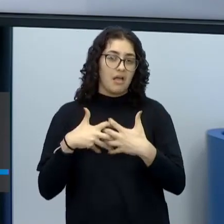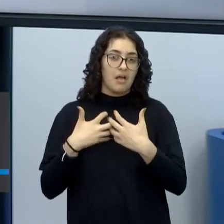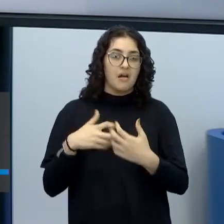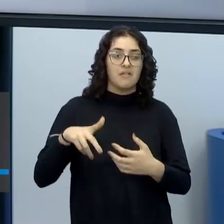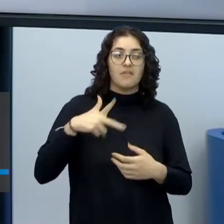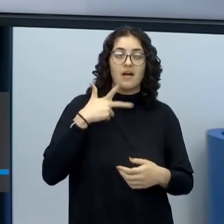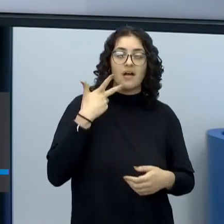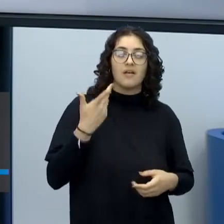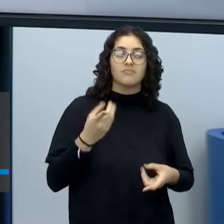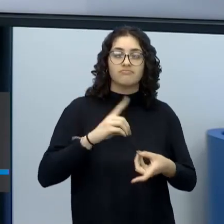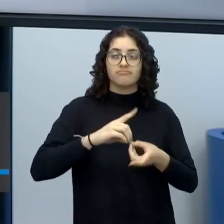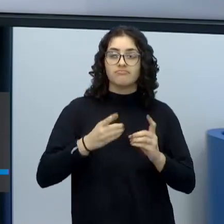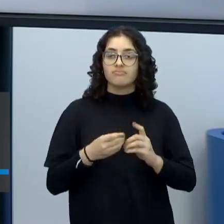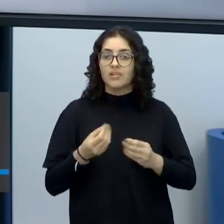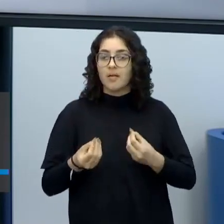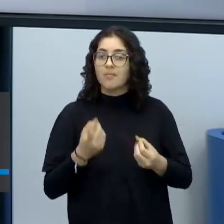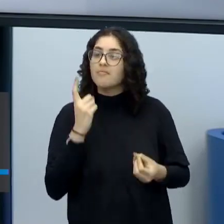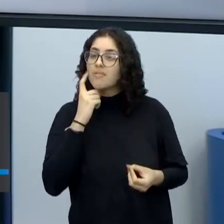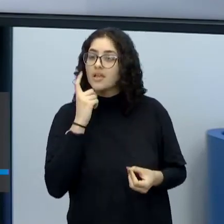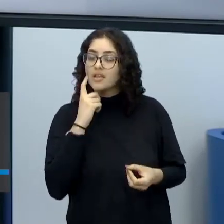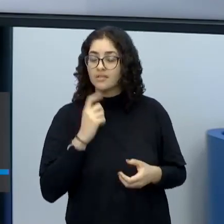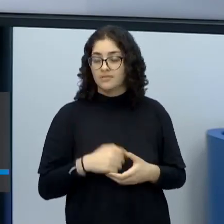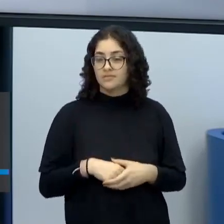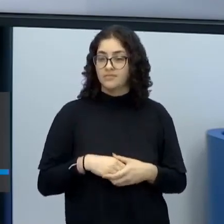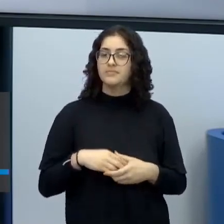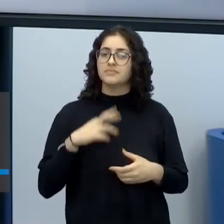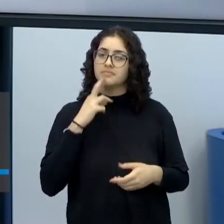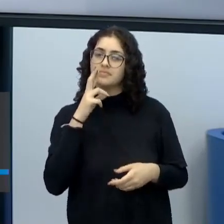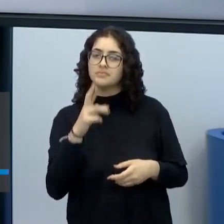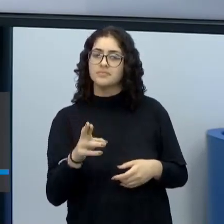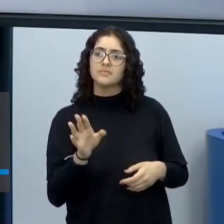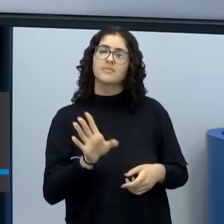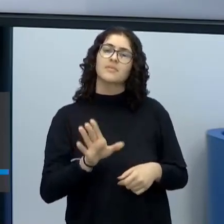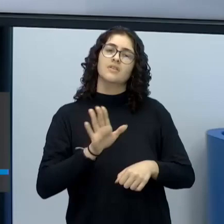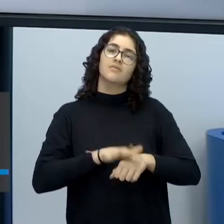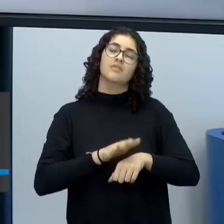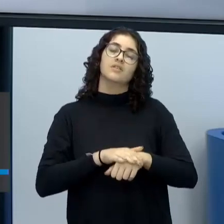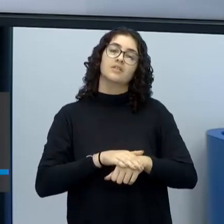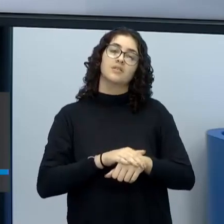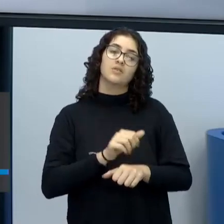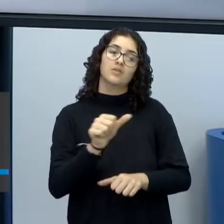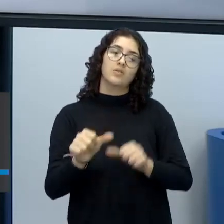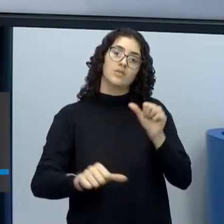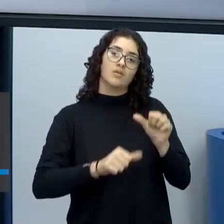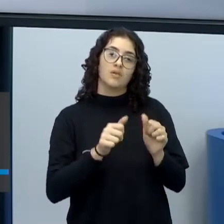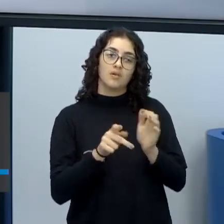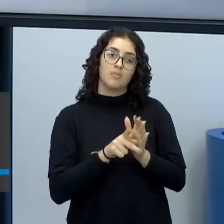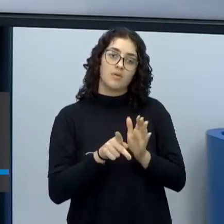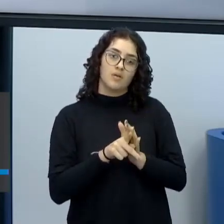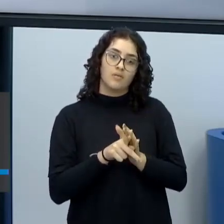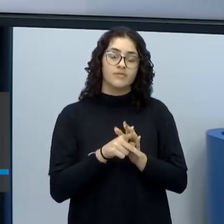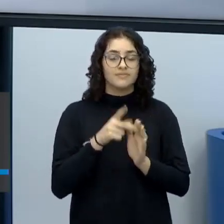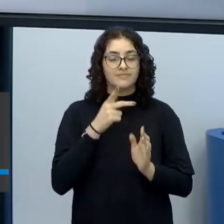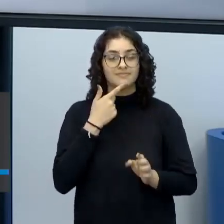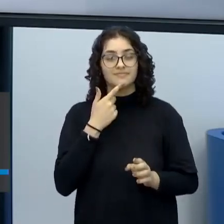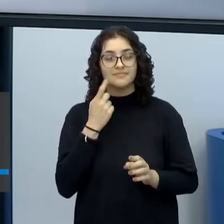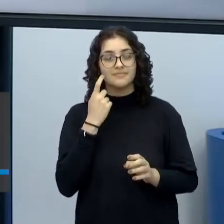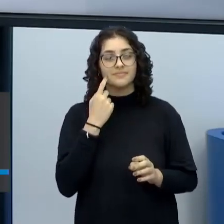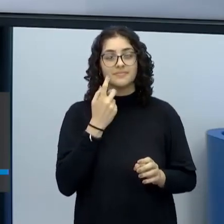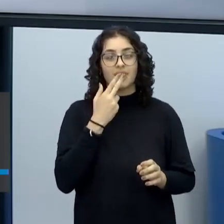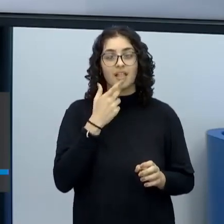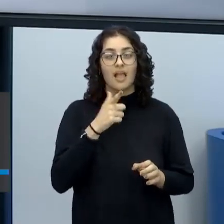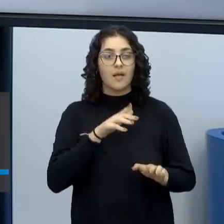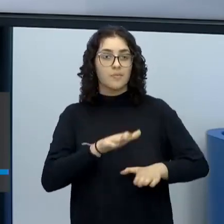o número, ela vai pensar um pouquinho. E aí ela vai responder. Então, eu vou fazer essa troca de posição, que é a troca de fantasia, para parecer que ela tá